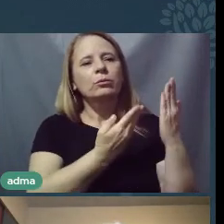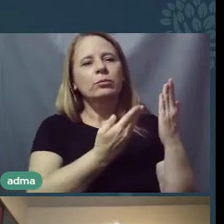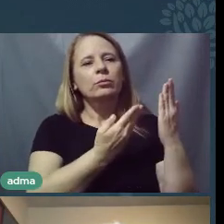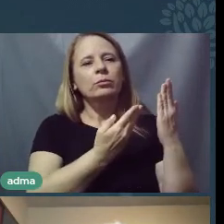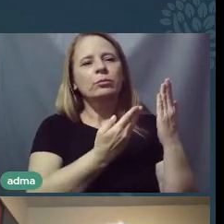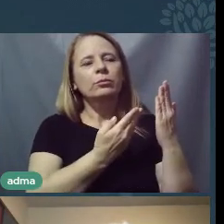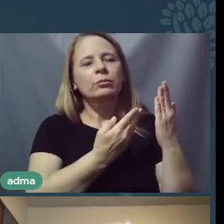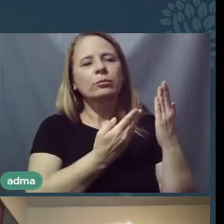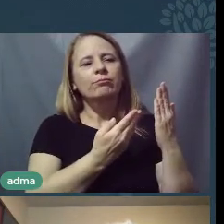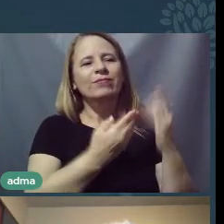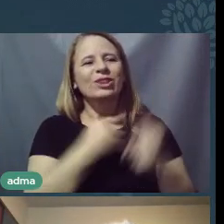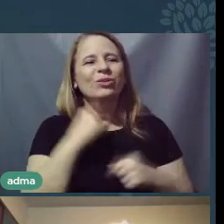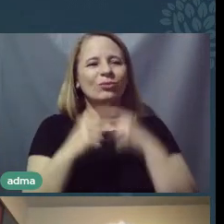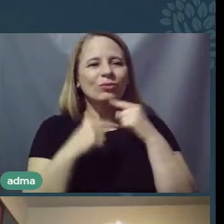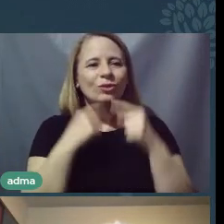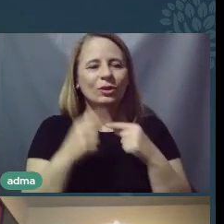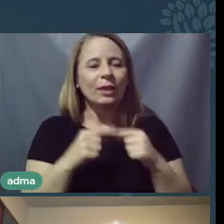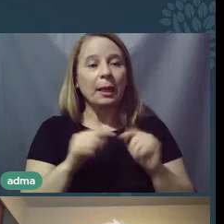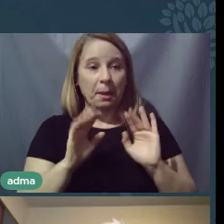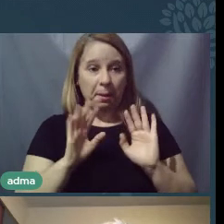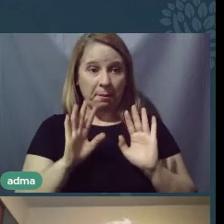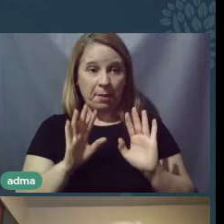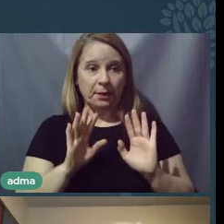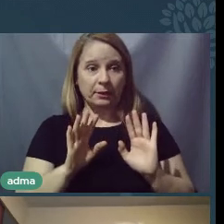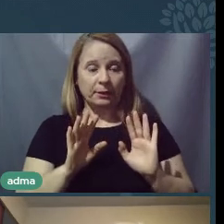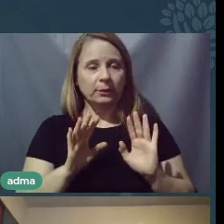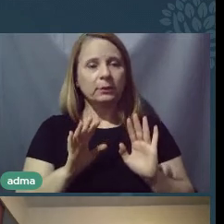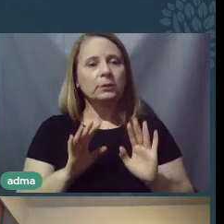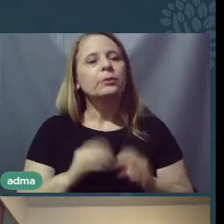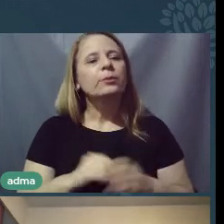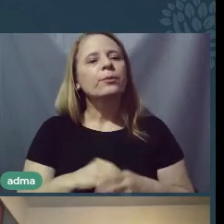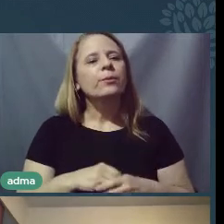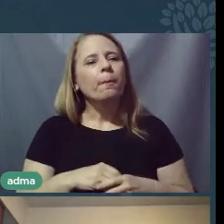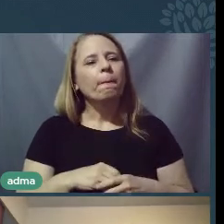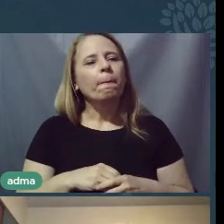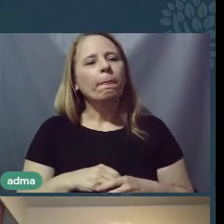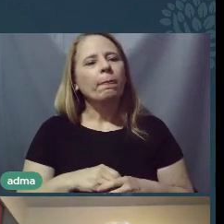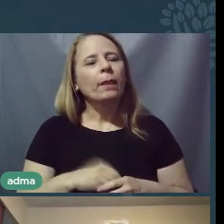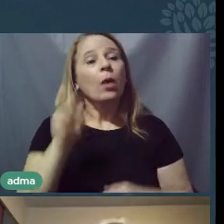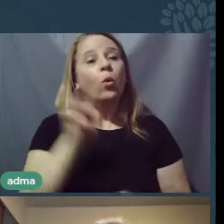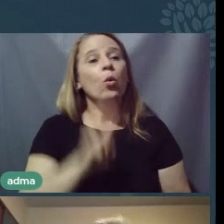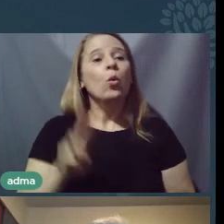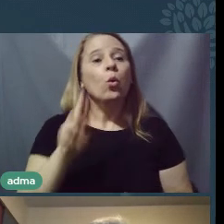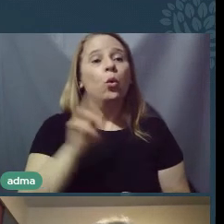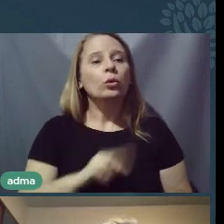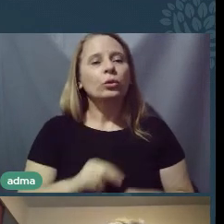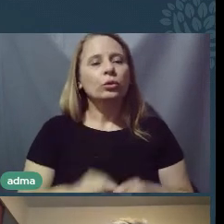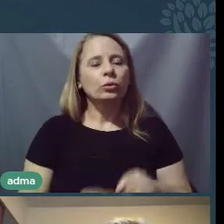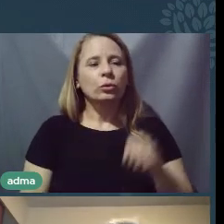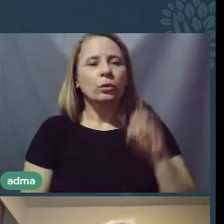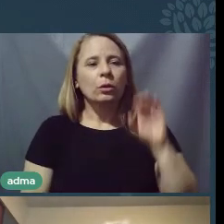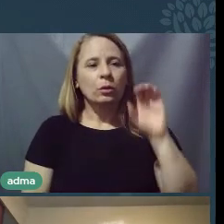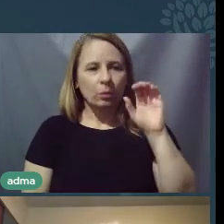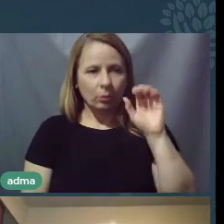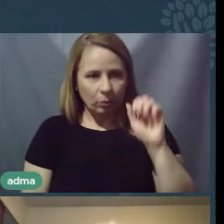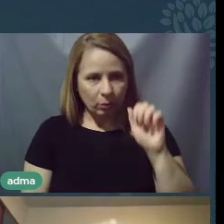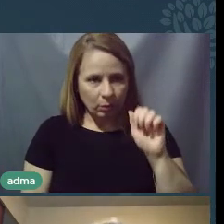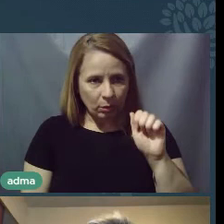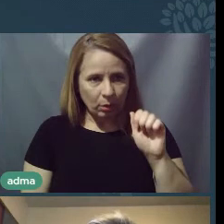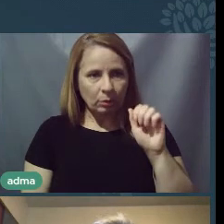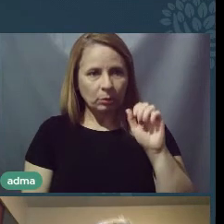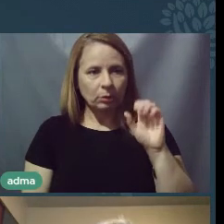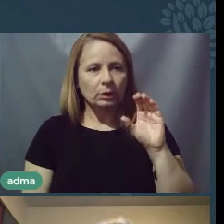gente fazer isso. Mas, enfim, a utilização do ACT, como aconteceu